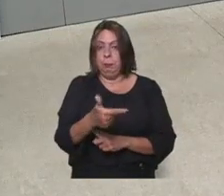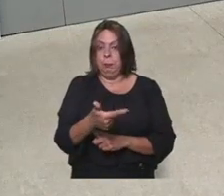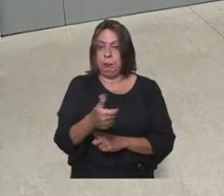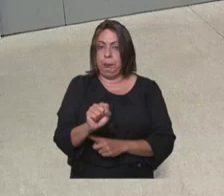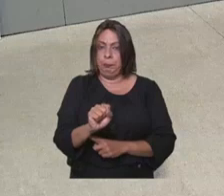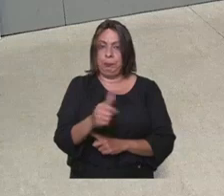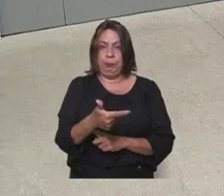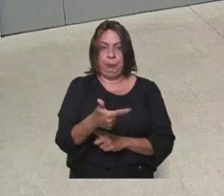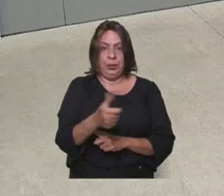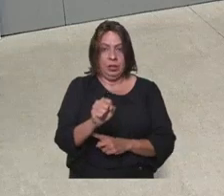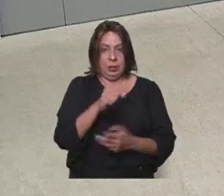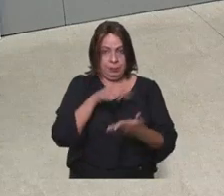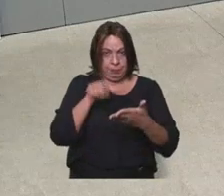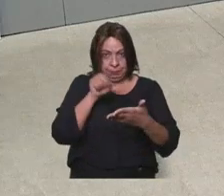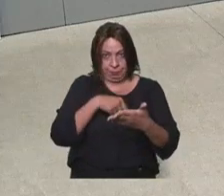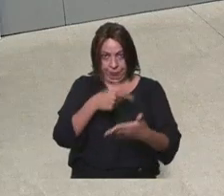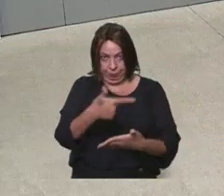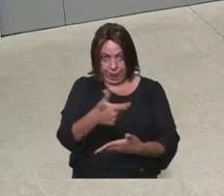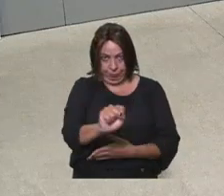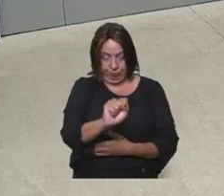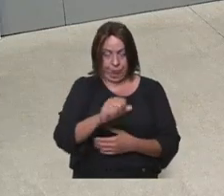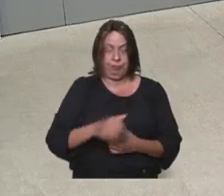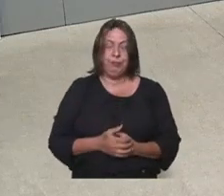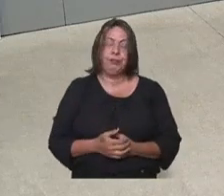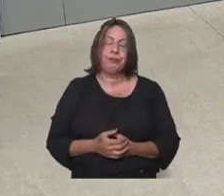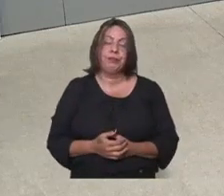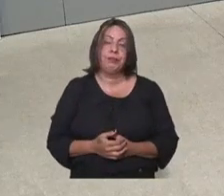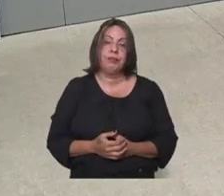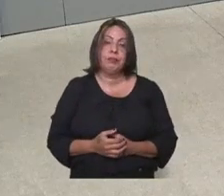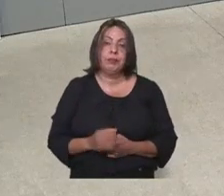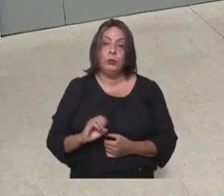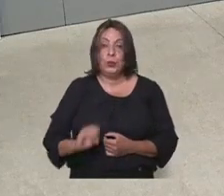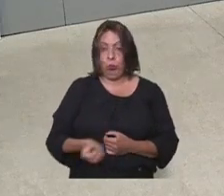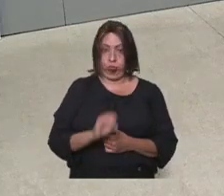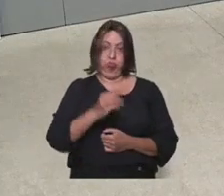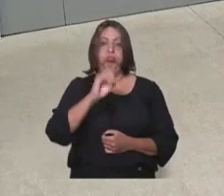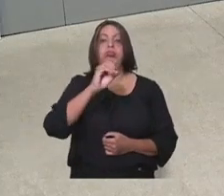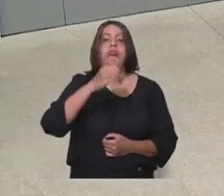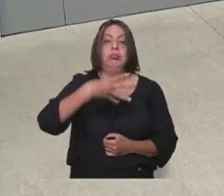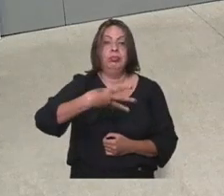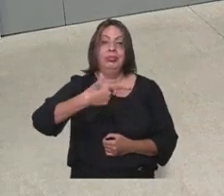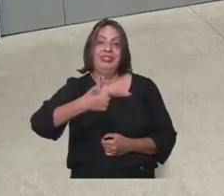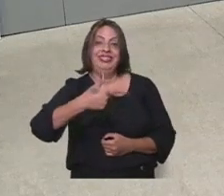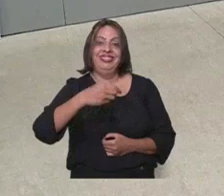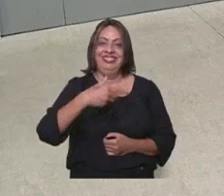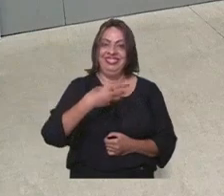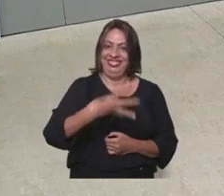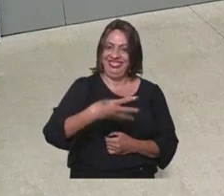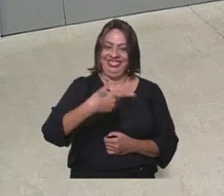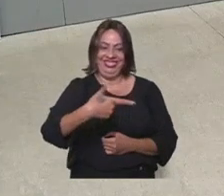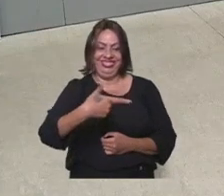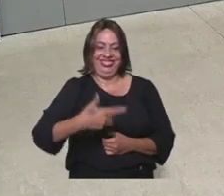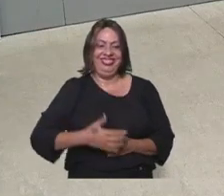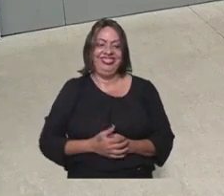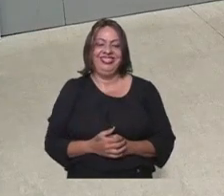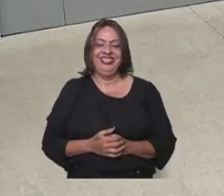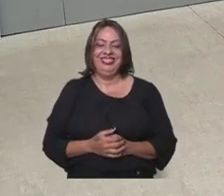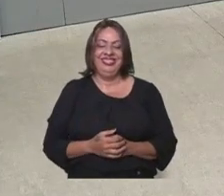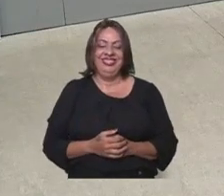28, 28, marque aí, 28. Subiu, subiu a de número 42,